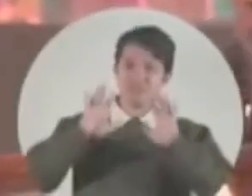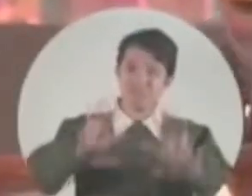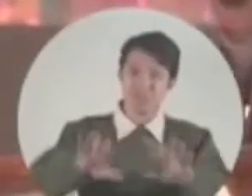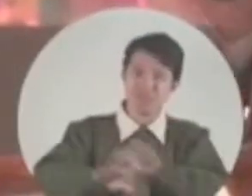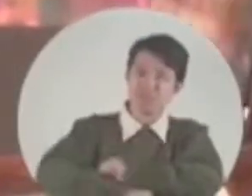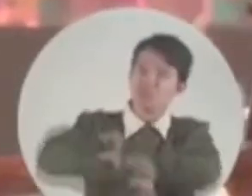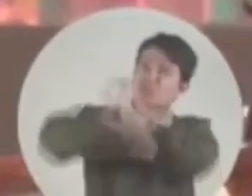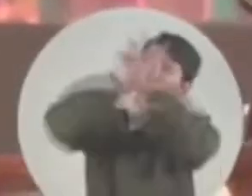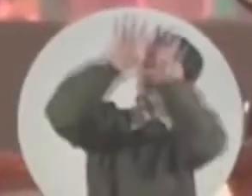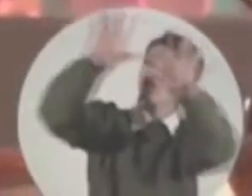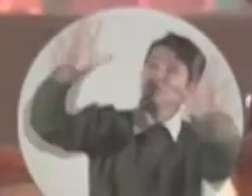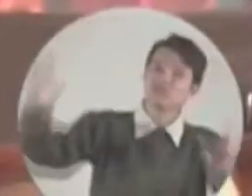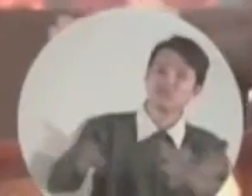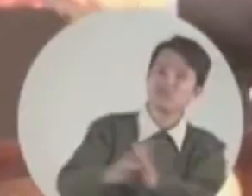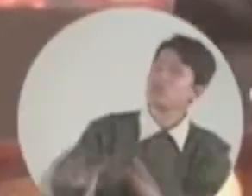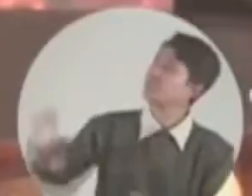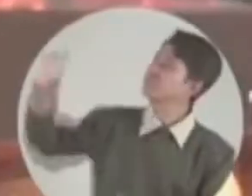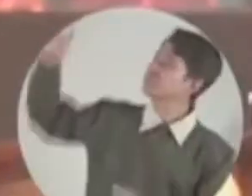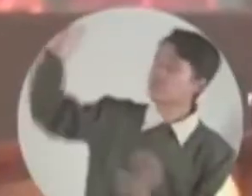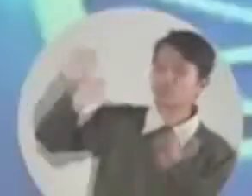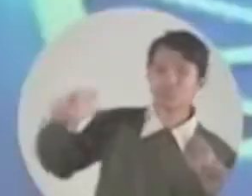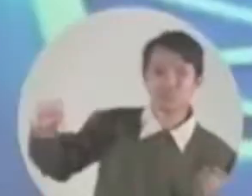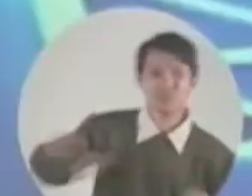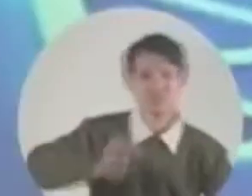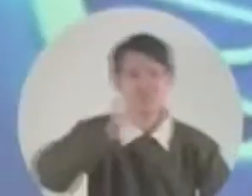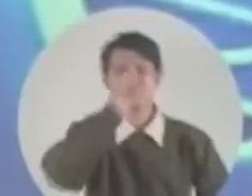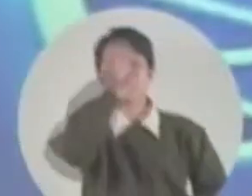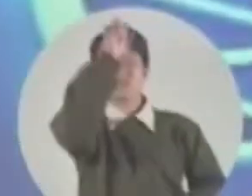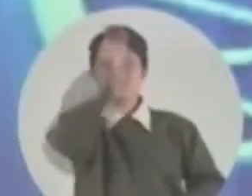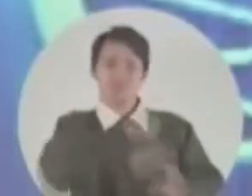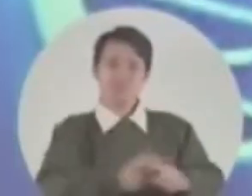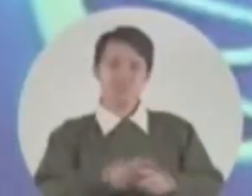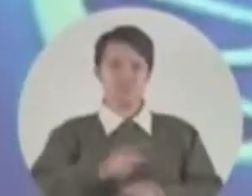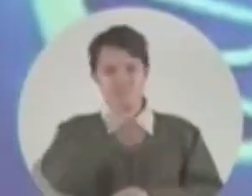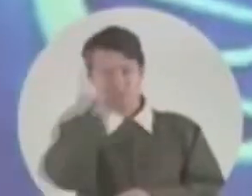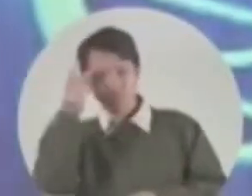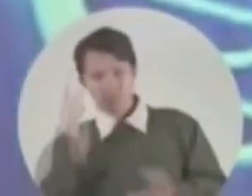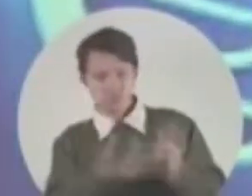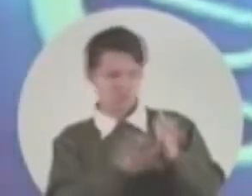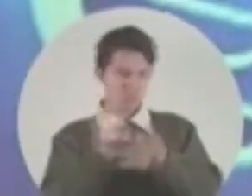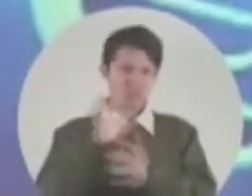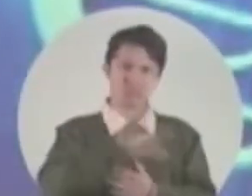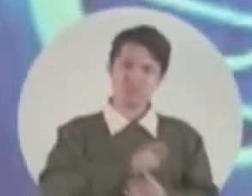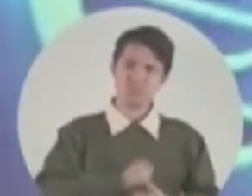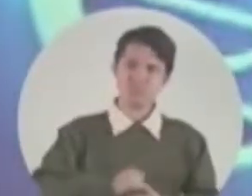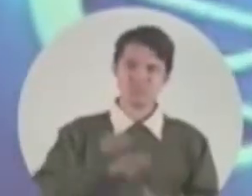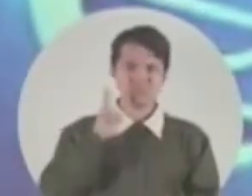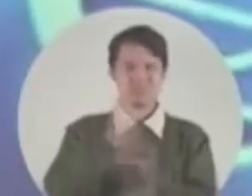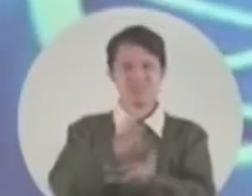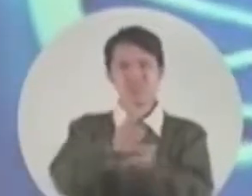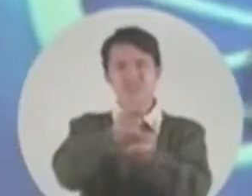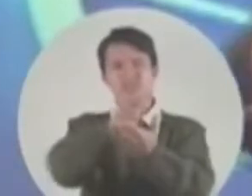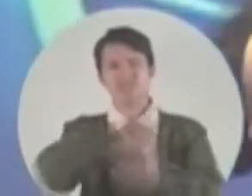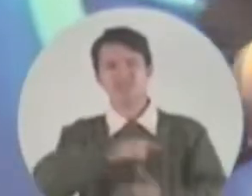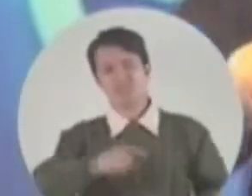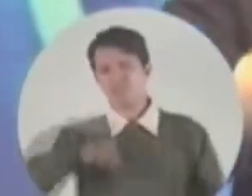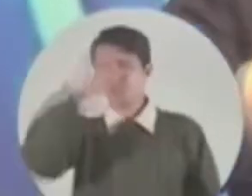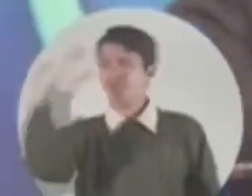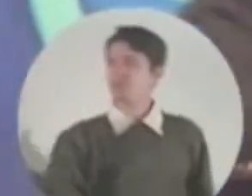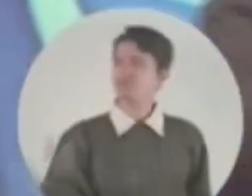e faz com que a glória do Senhor possa brilhar e as pessoas que ele ama se